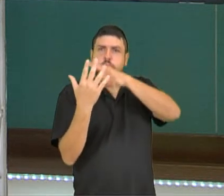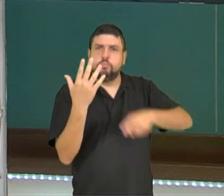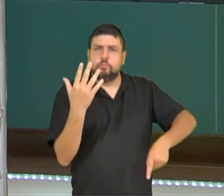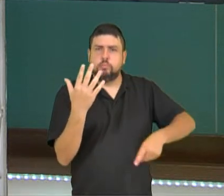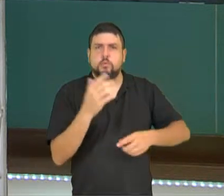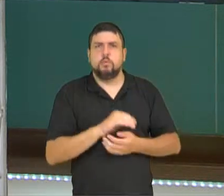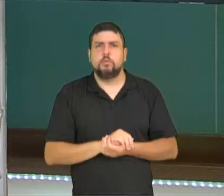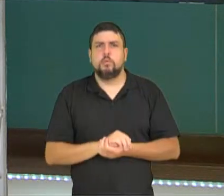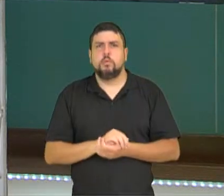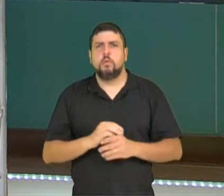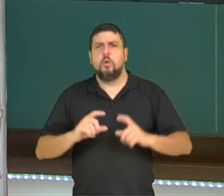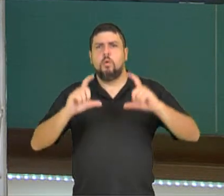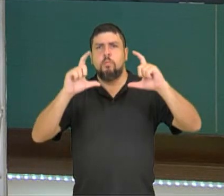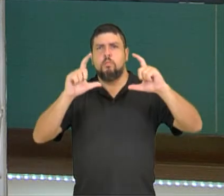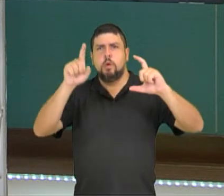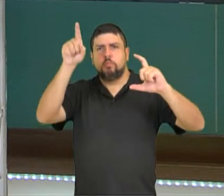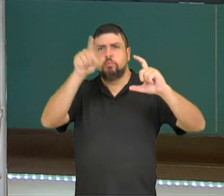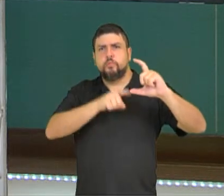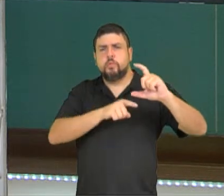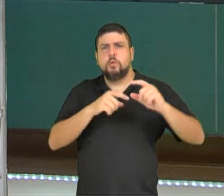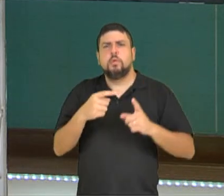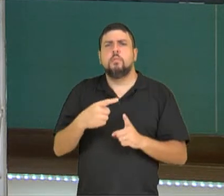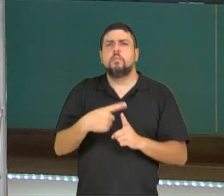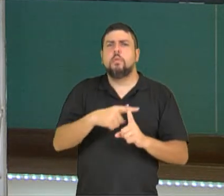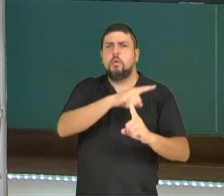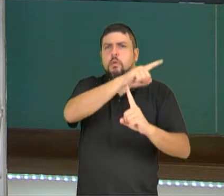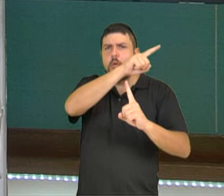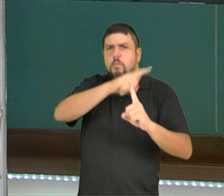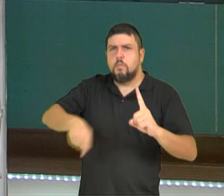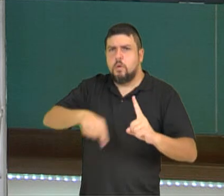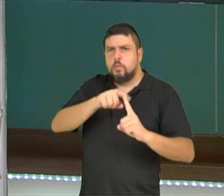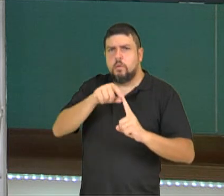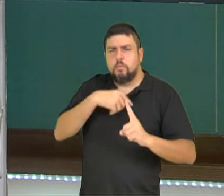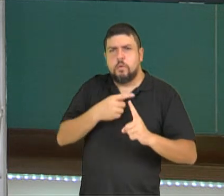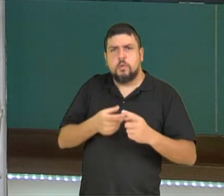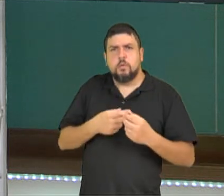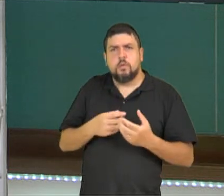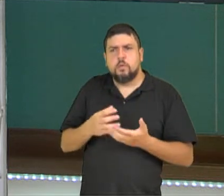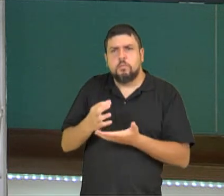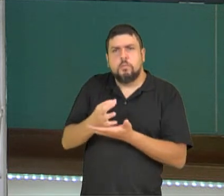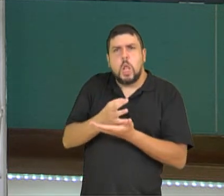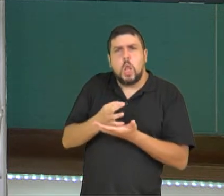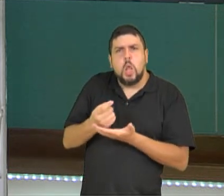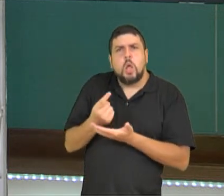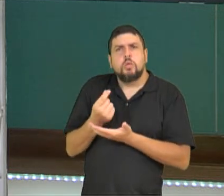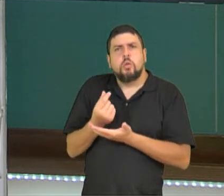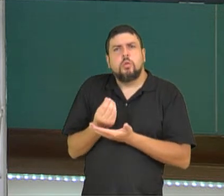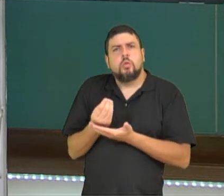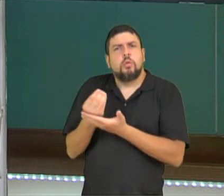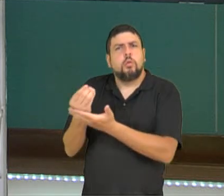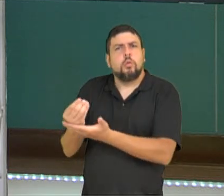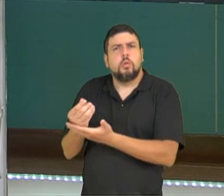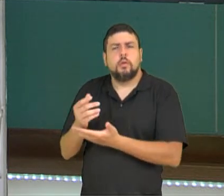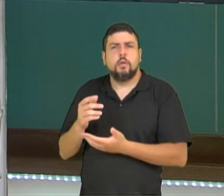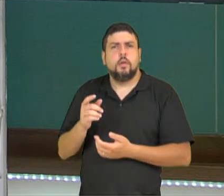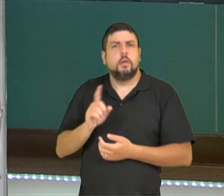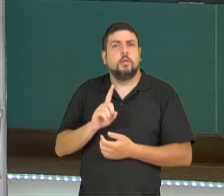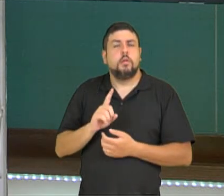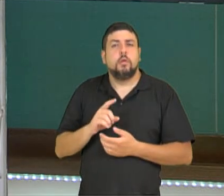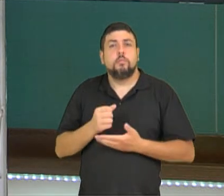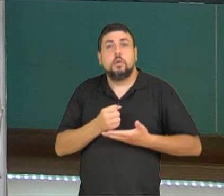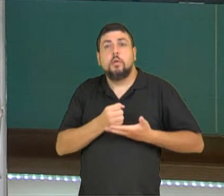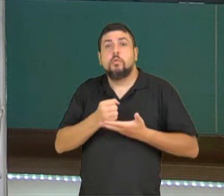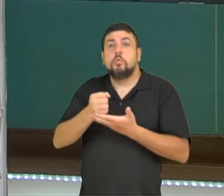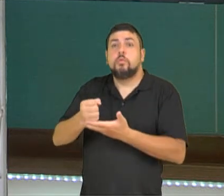Então, indicando que não é interessante dar a esmola para a pessoa, e sim dar uma oportunidade, ajudar de outra